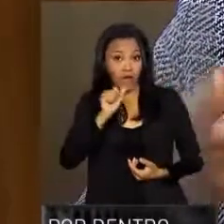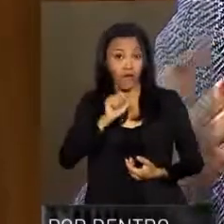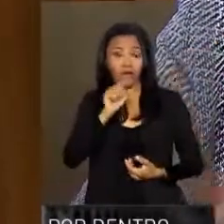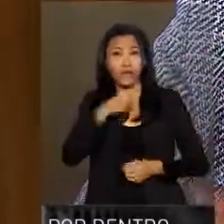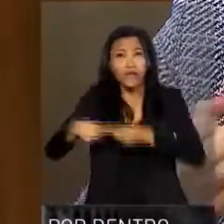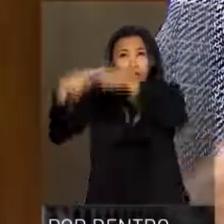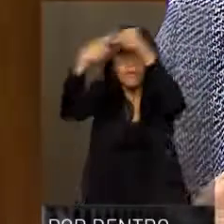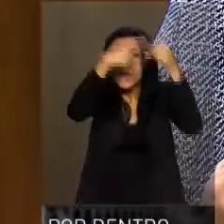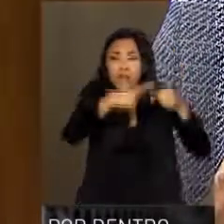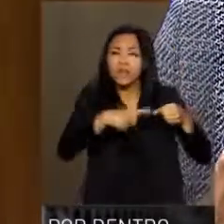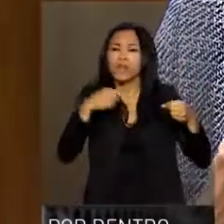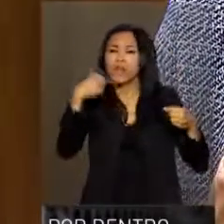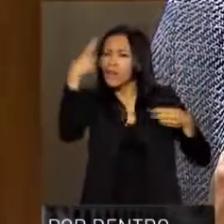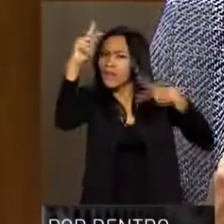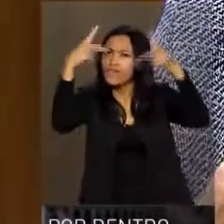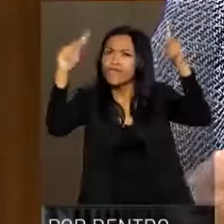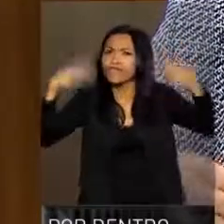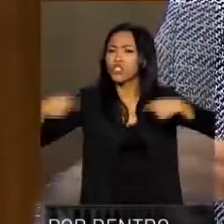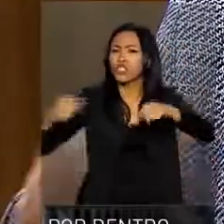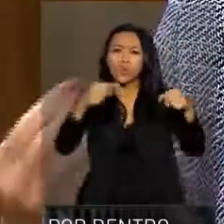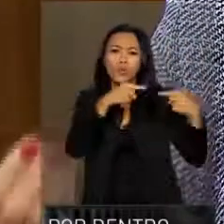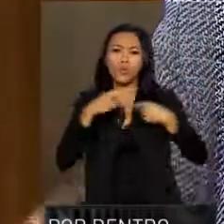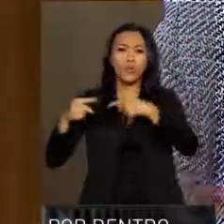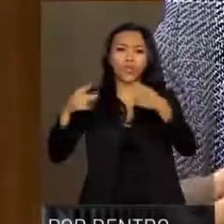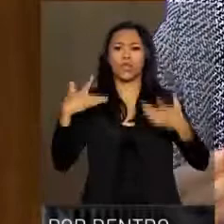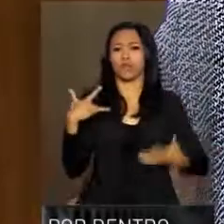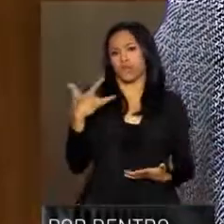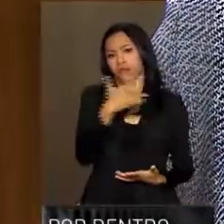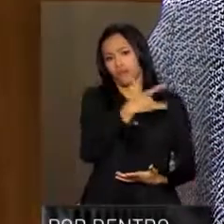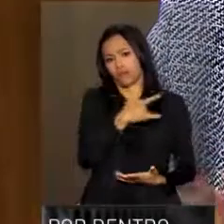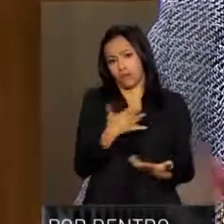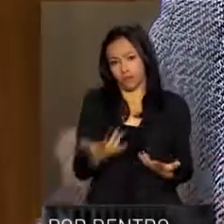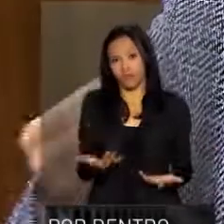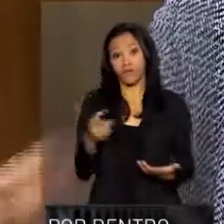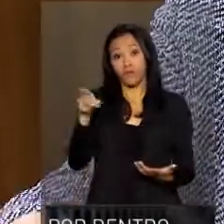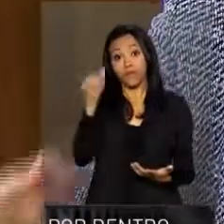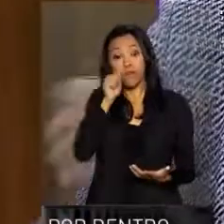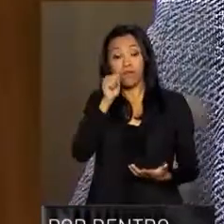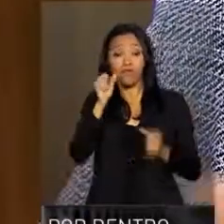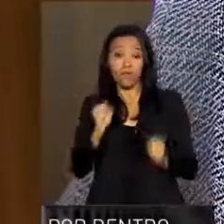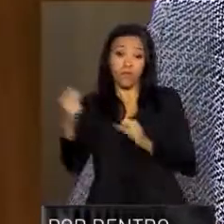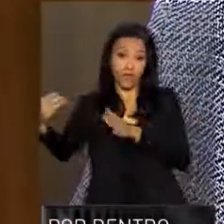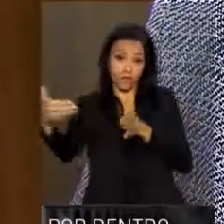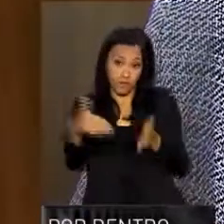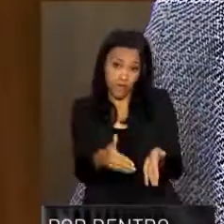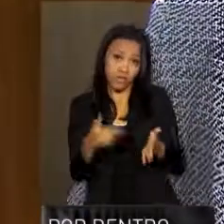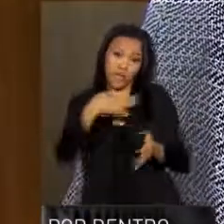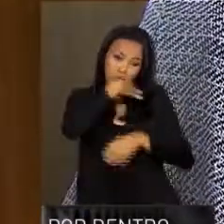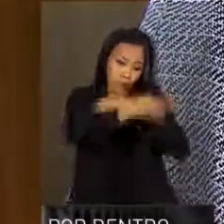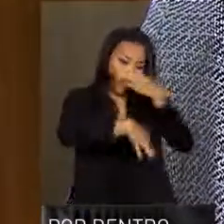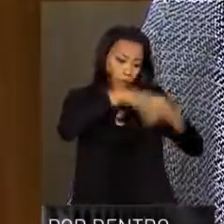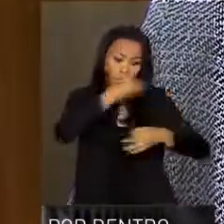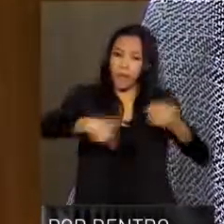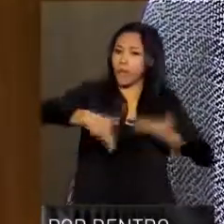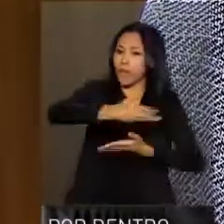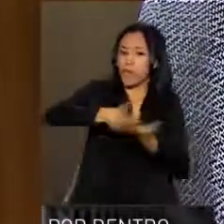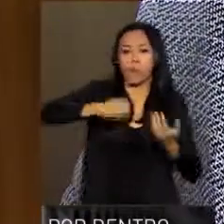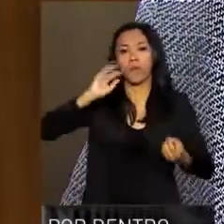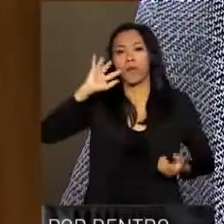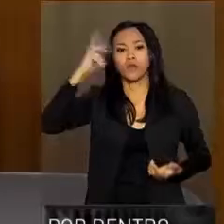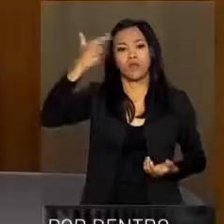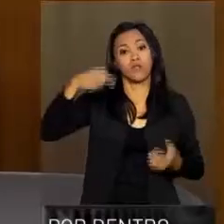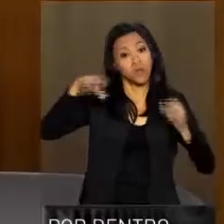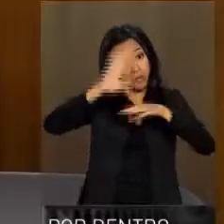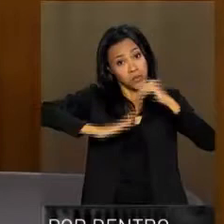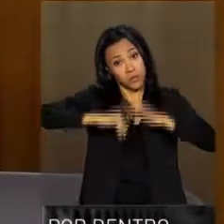discuta também as ações de saúde pública para que ela possa interagir e dar um resultado em relação à questão do aborto